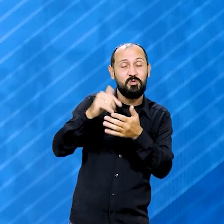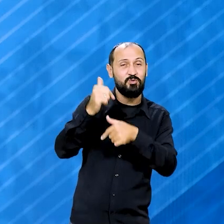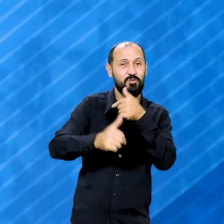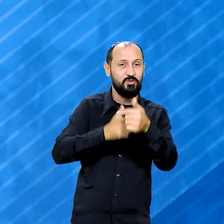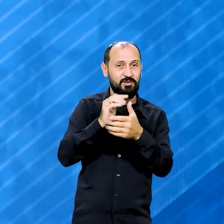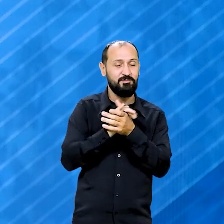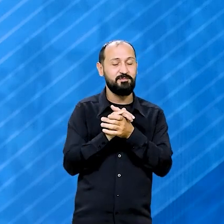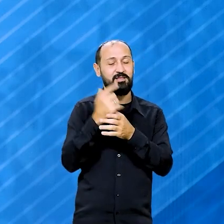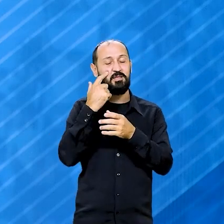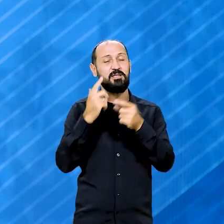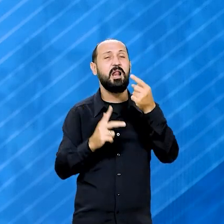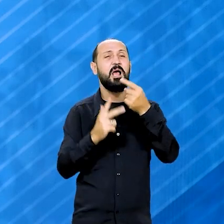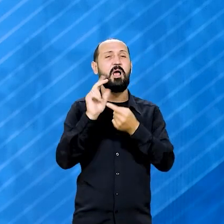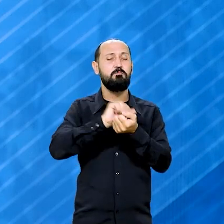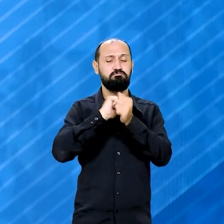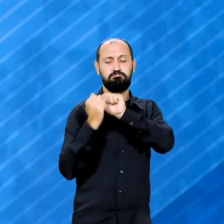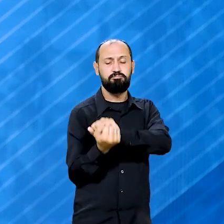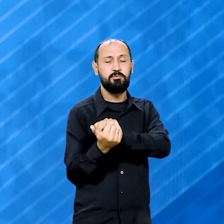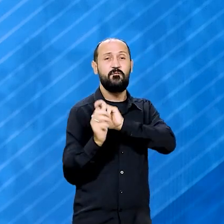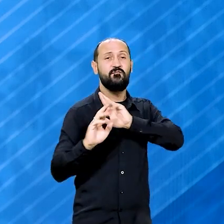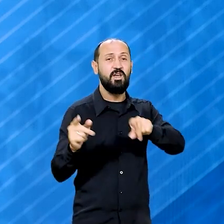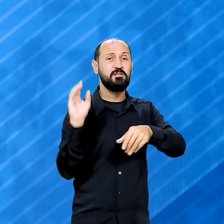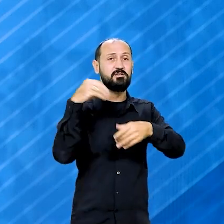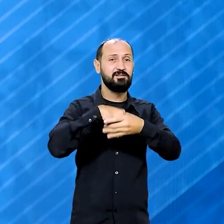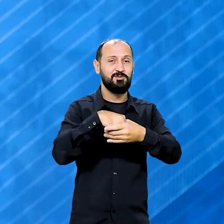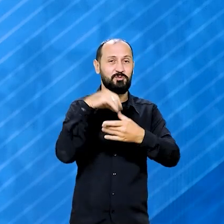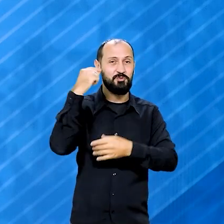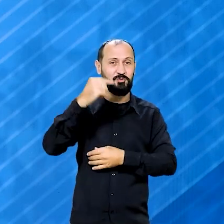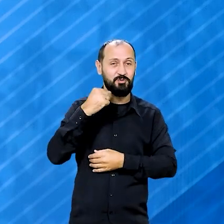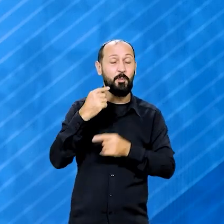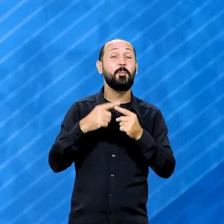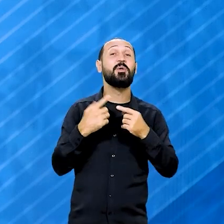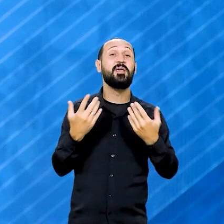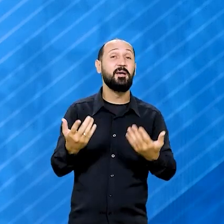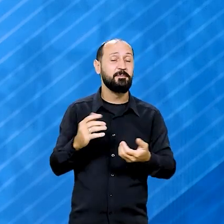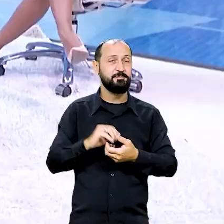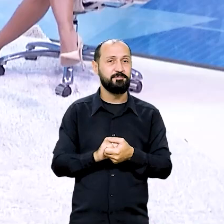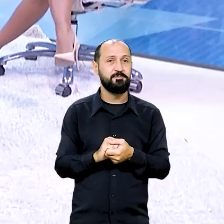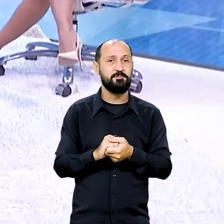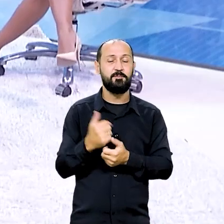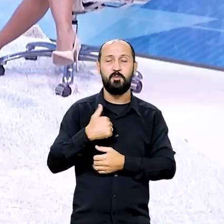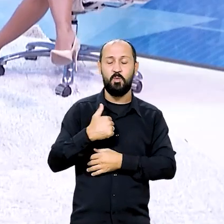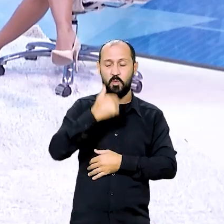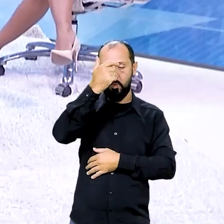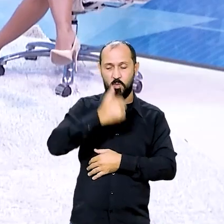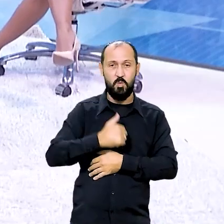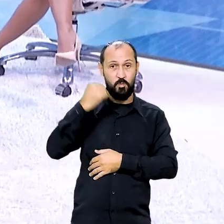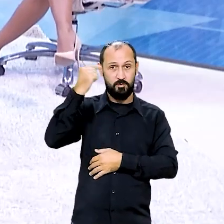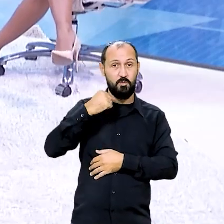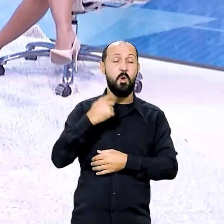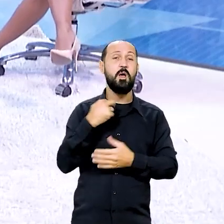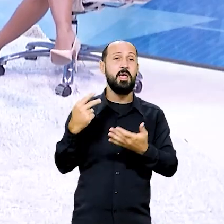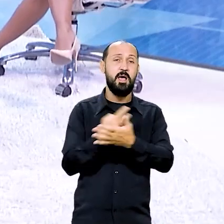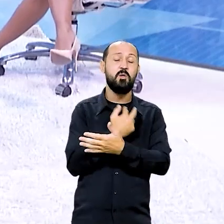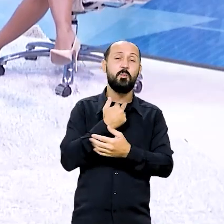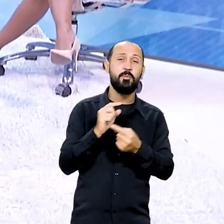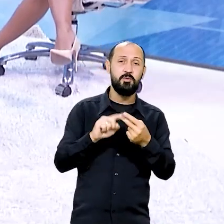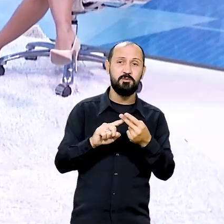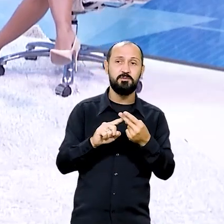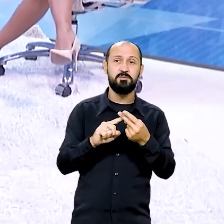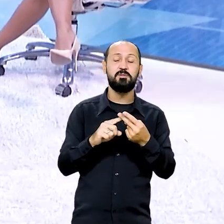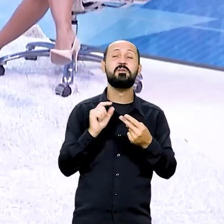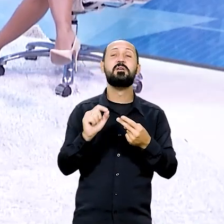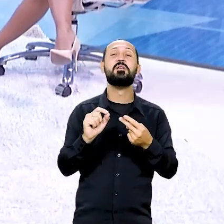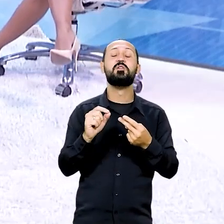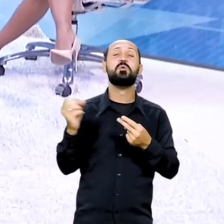advocacia. E a inovação, ela tem uma quebra de paradigmas muito grande no direito. Por quê? Como advogado, eu não posso errar. E